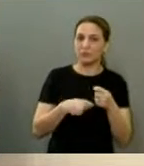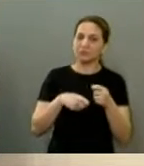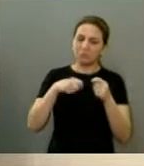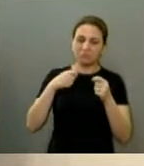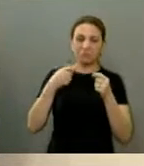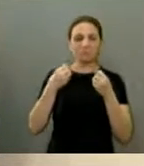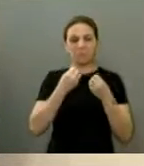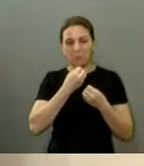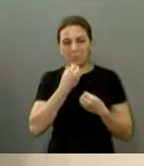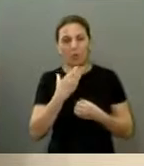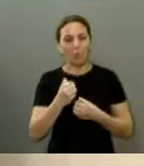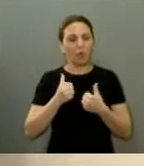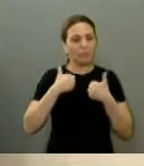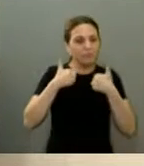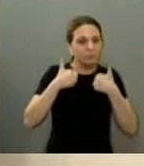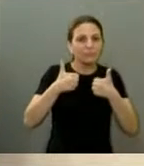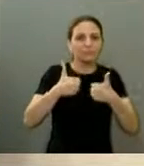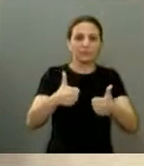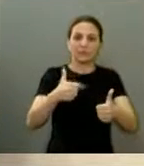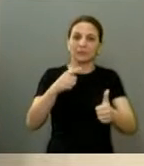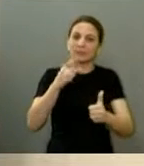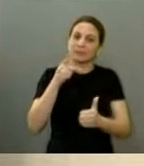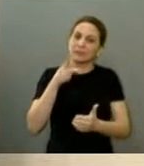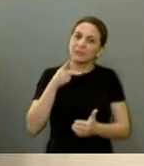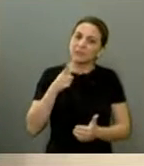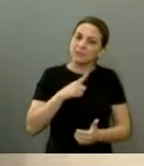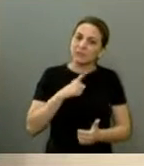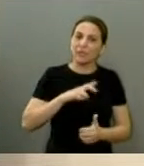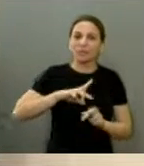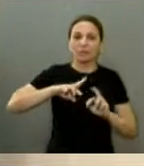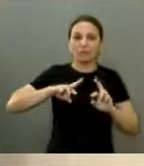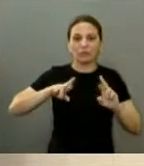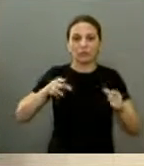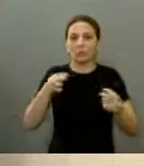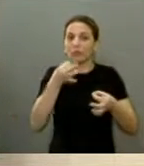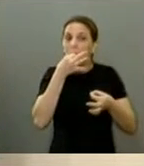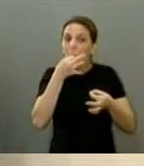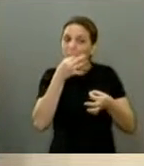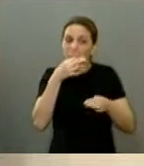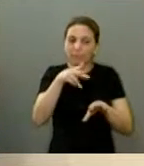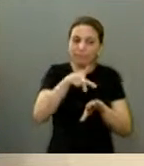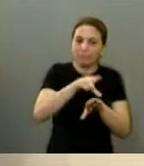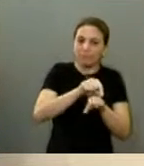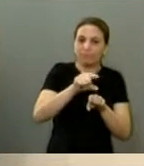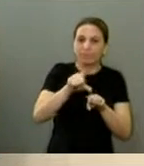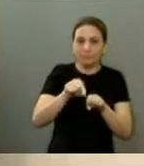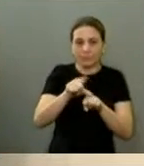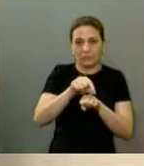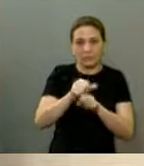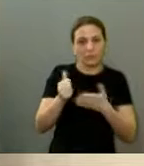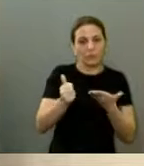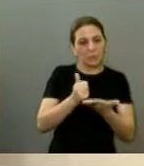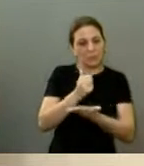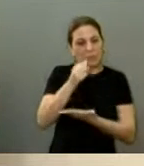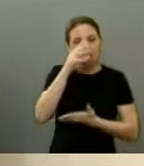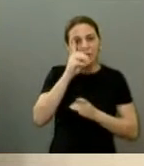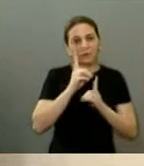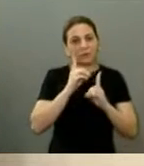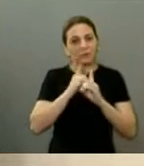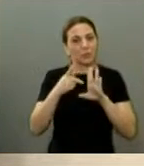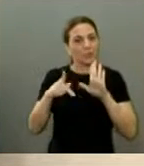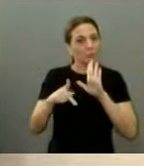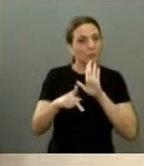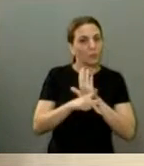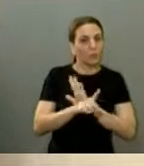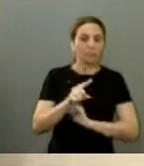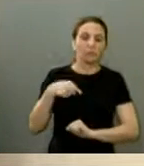profícua. Tá? Sempre há diferenças de opinião e isso é o alicerce da democracia.